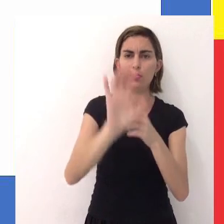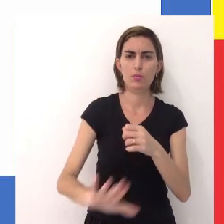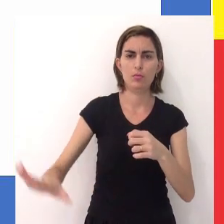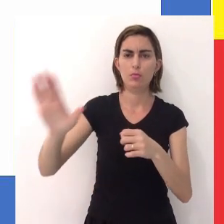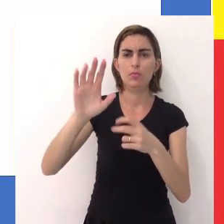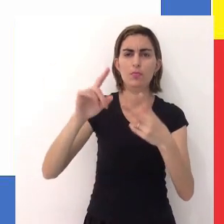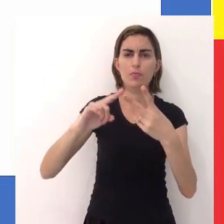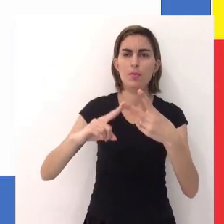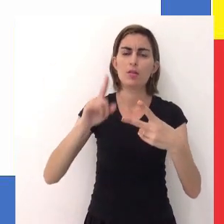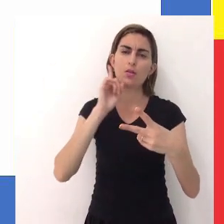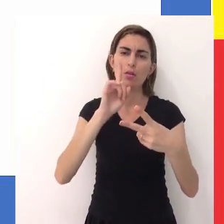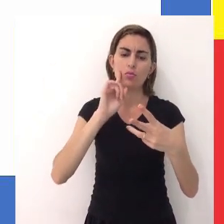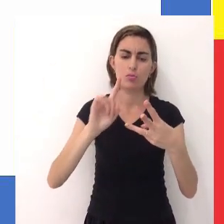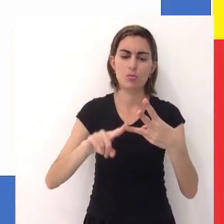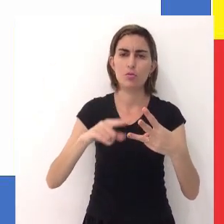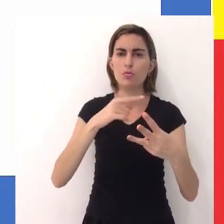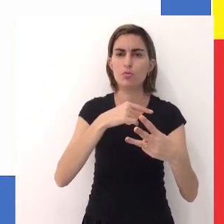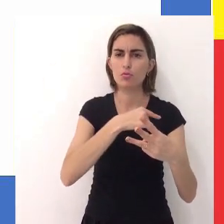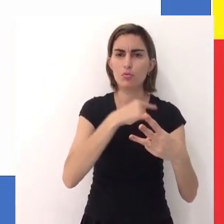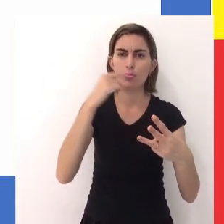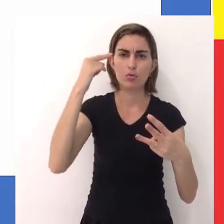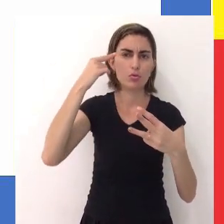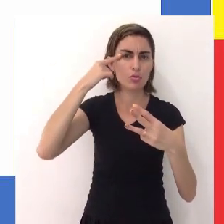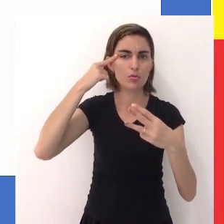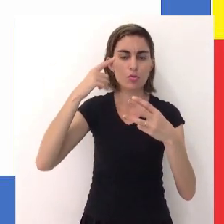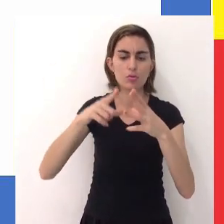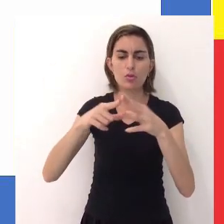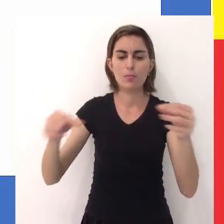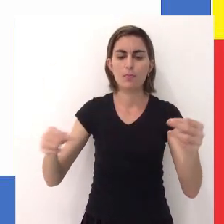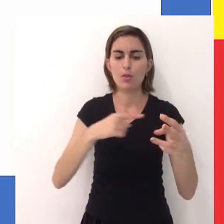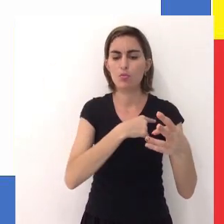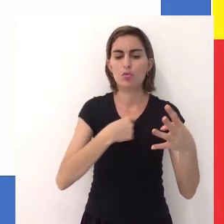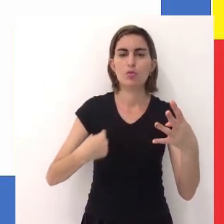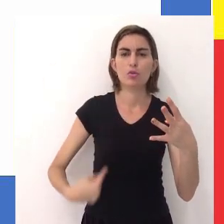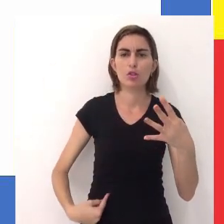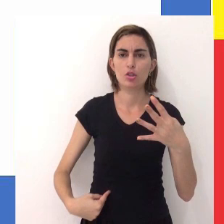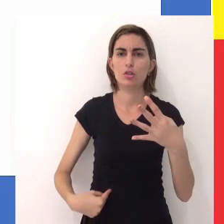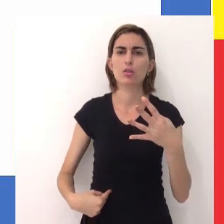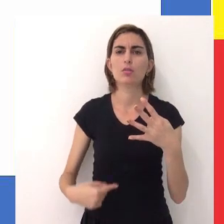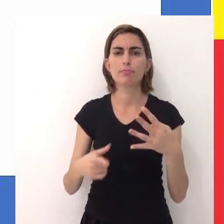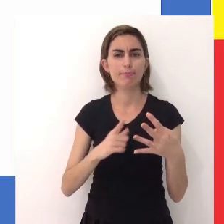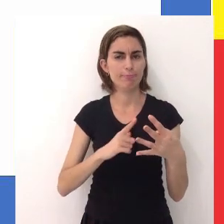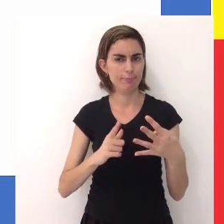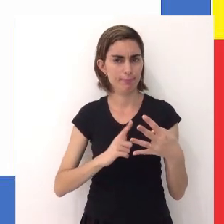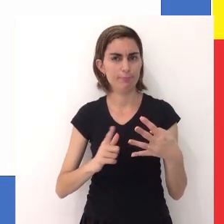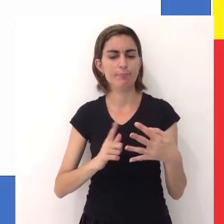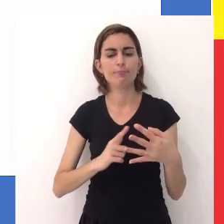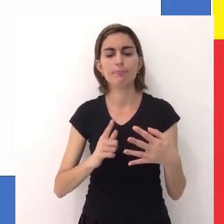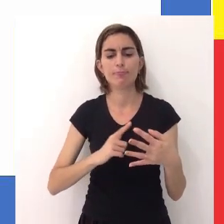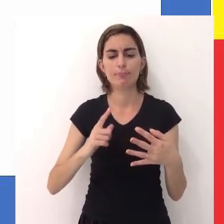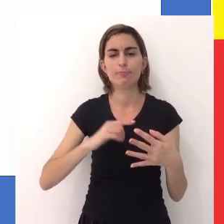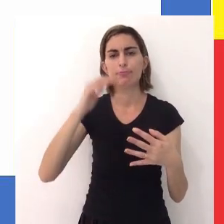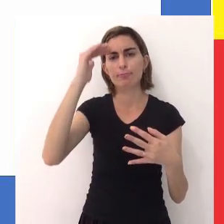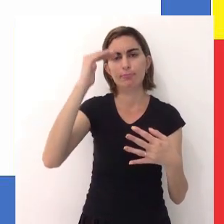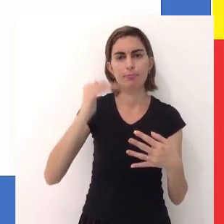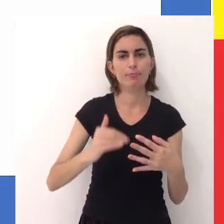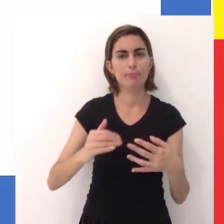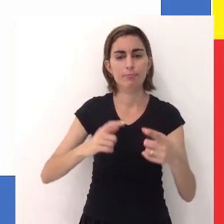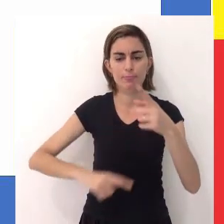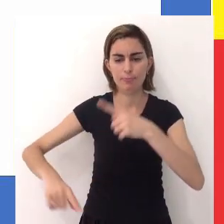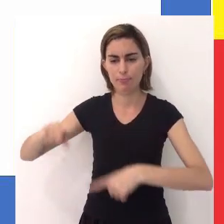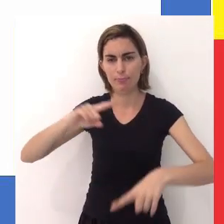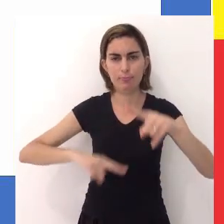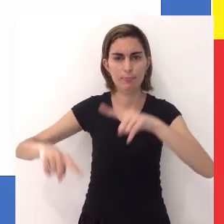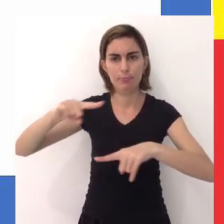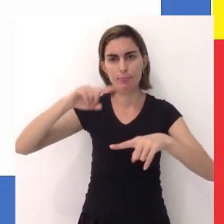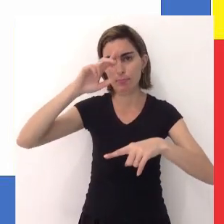bandeira dos Estados Unidos, do Japão, tá? Isso aí da China, a gente vai ver que existe um centro, né, de